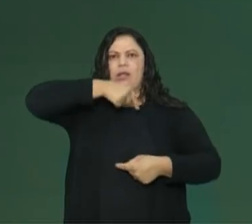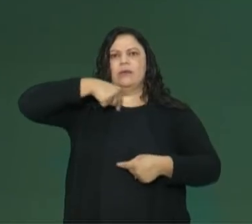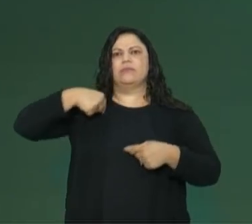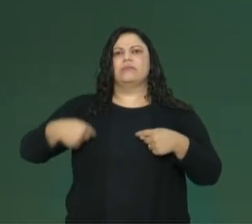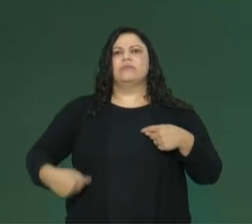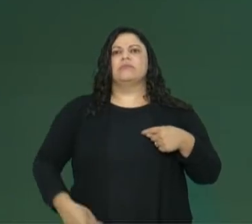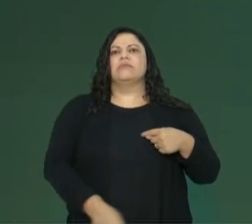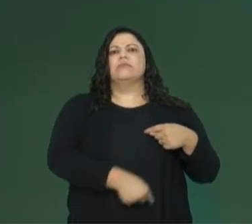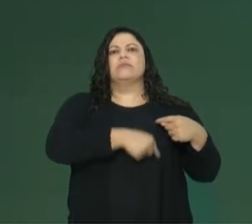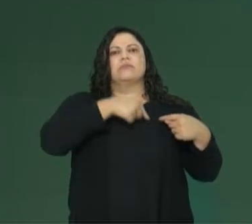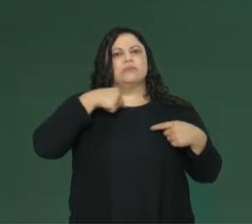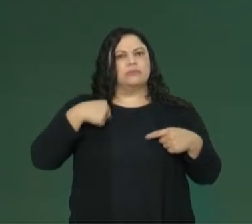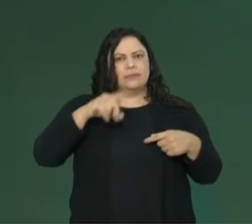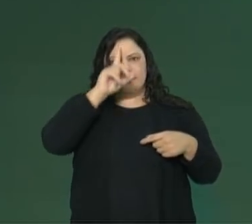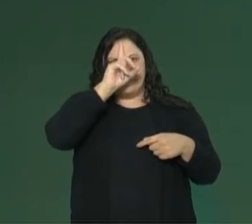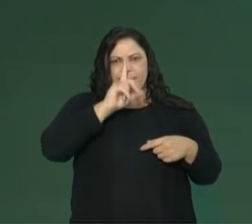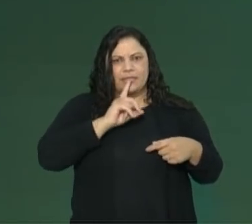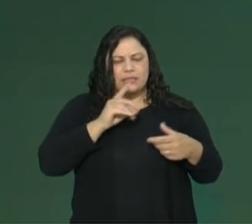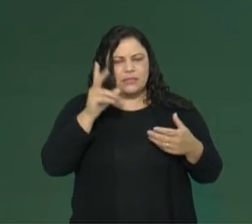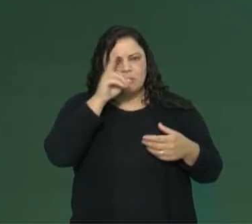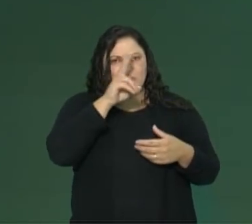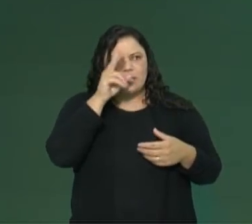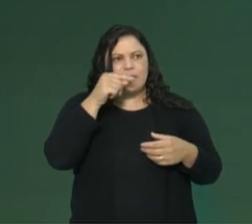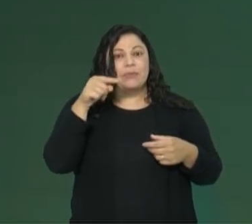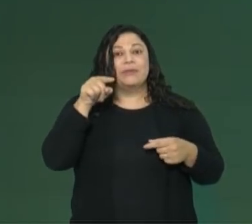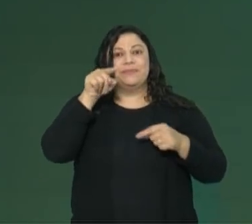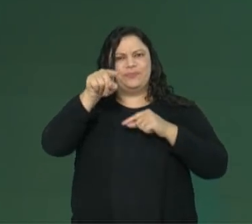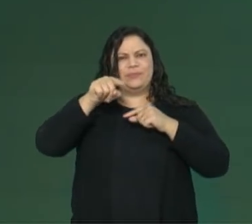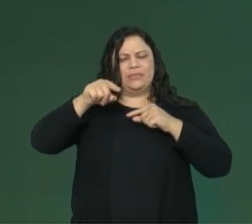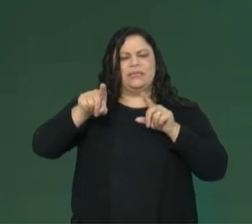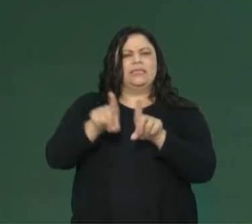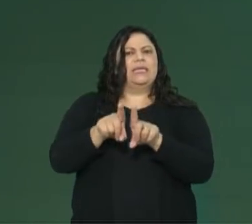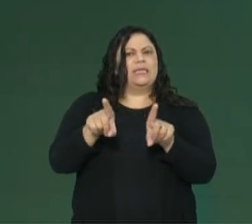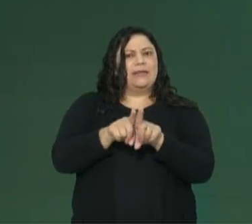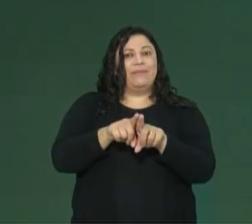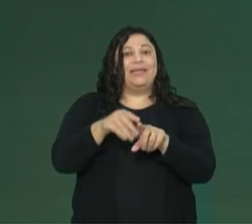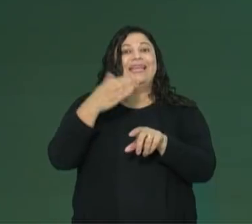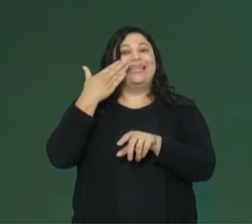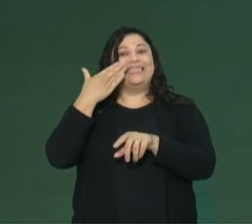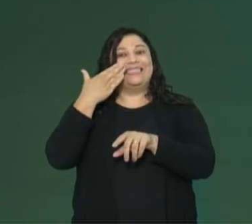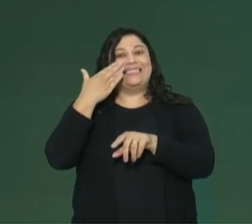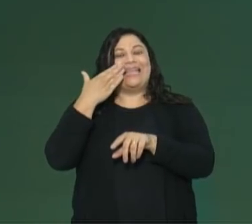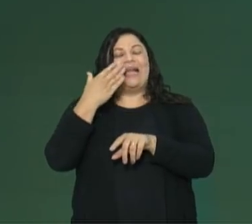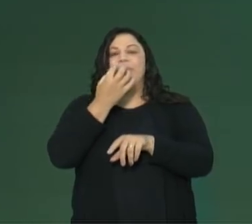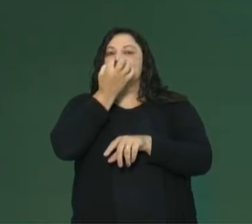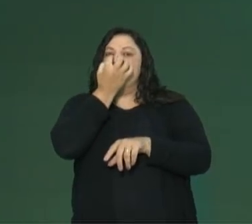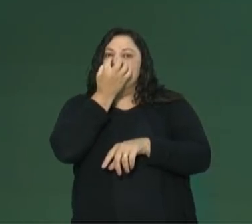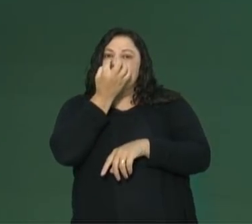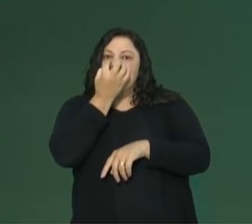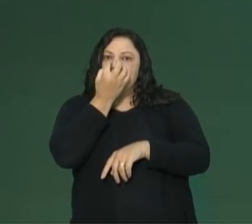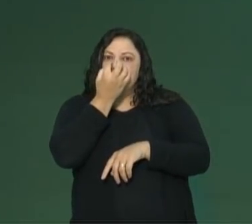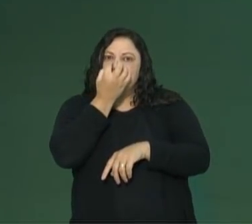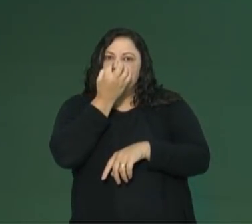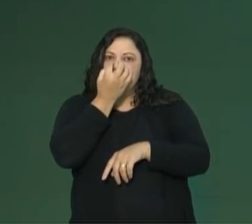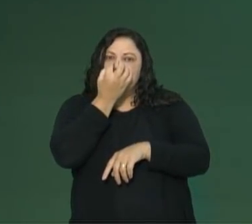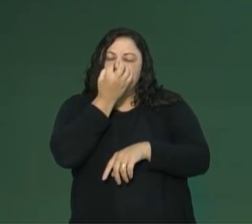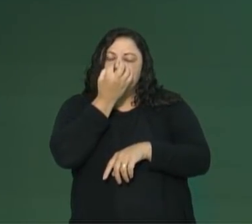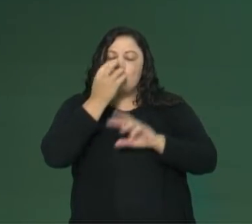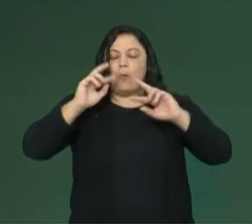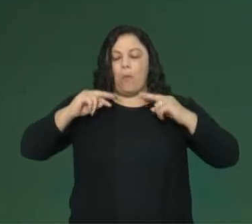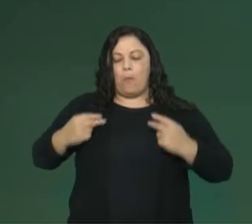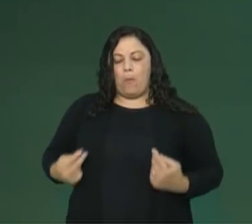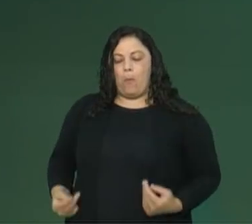o Ancylostoma brasiliensis, ele sabe seguir as trilhas químicas do corpo do cão. E no corpo humano, ele